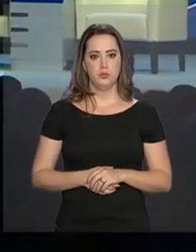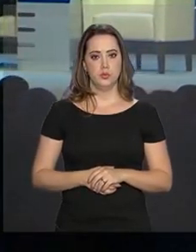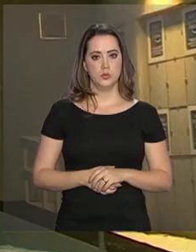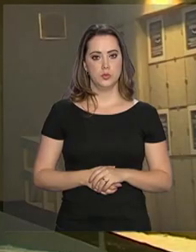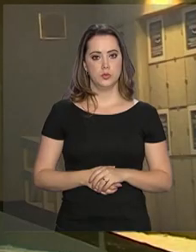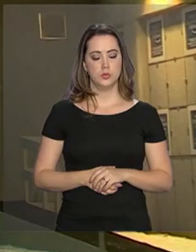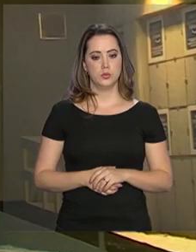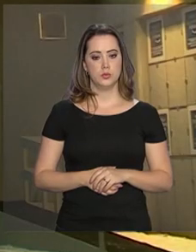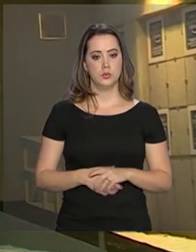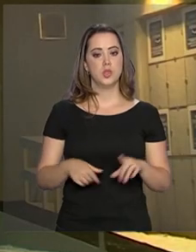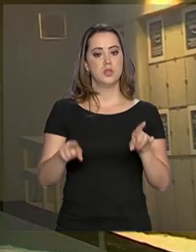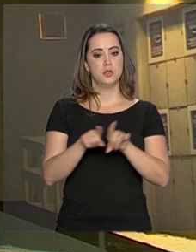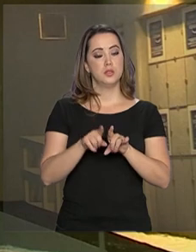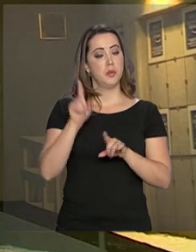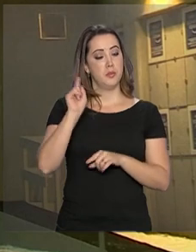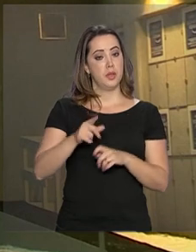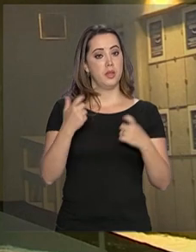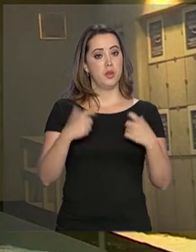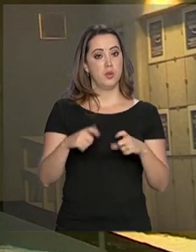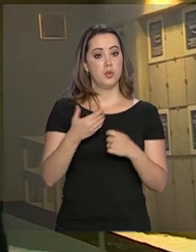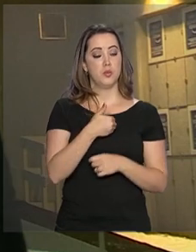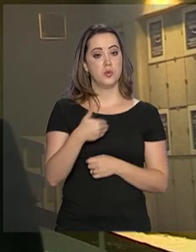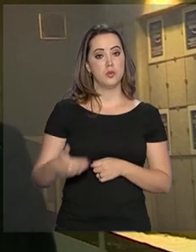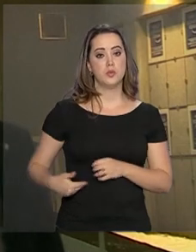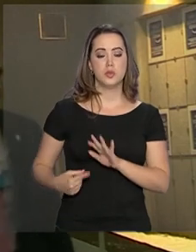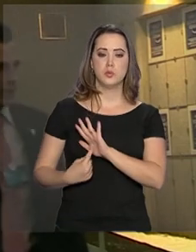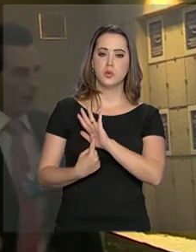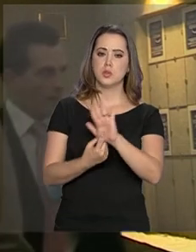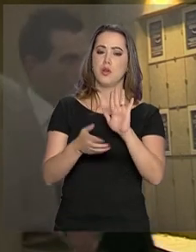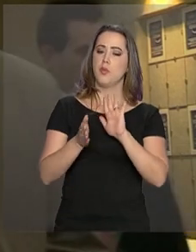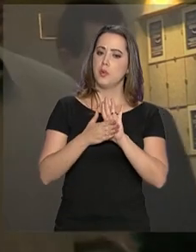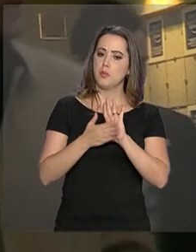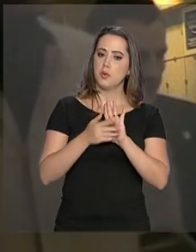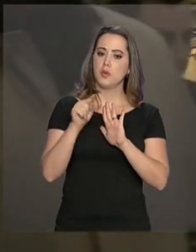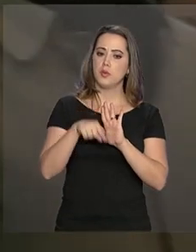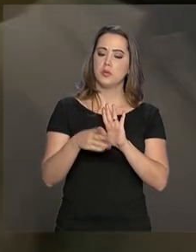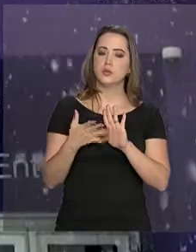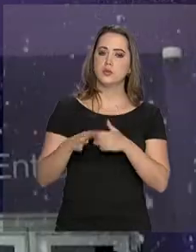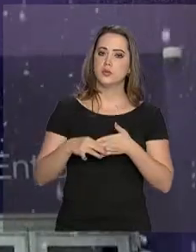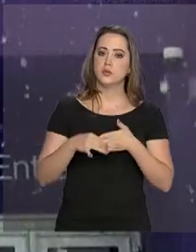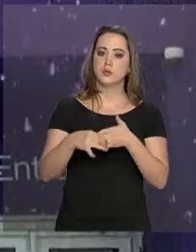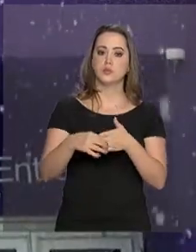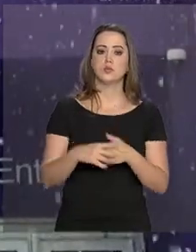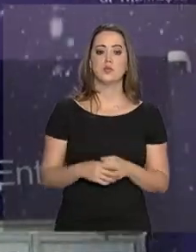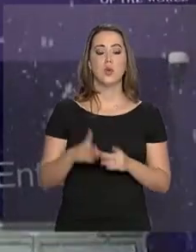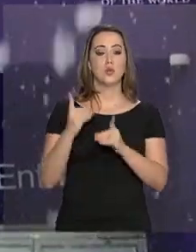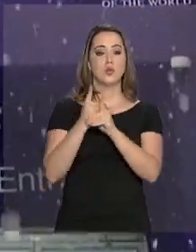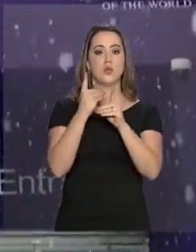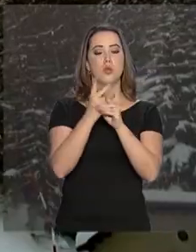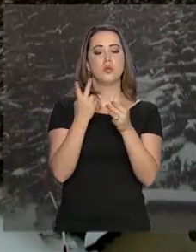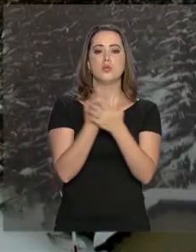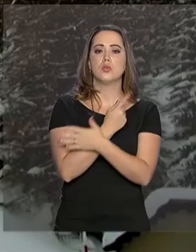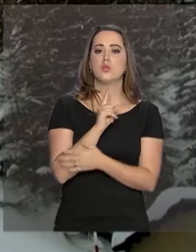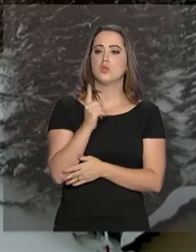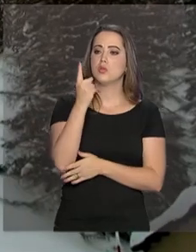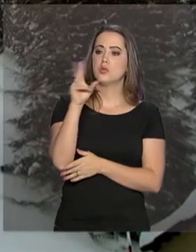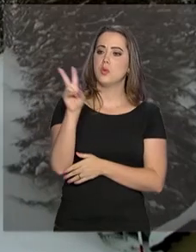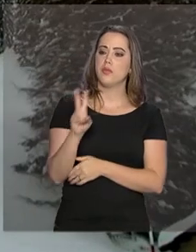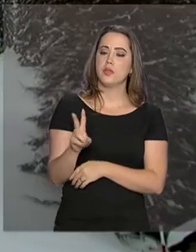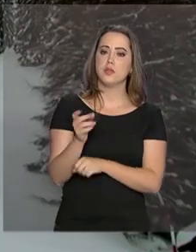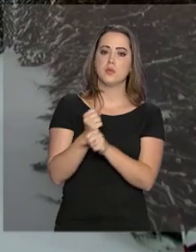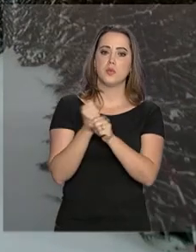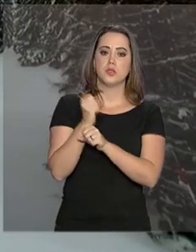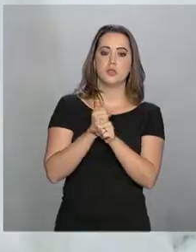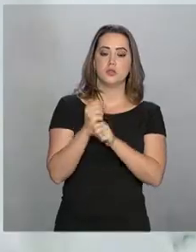e também serve para os governos mostrarem propostas e diretrizes os encontros são realizados uma vez por ano